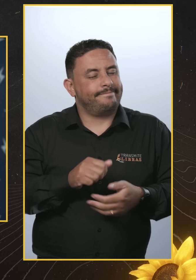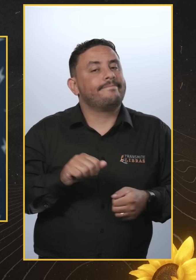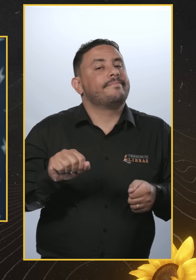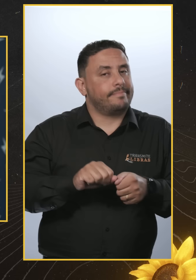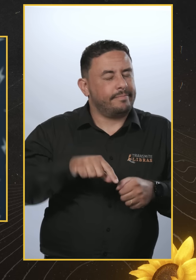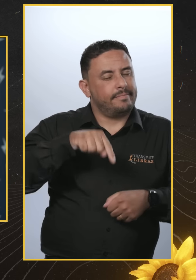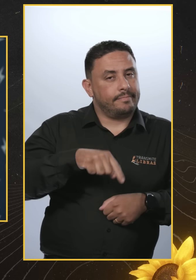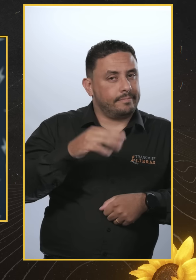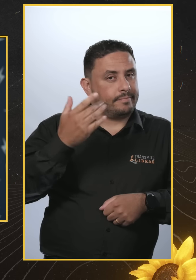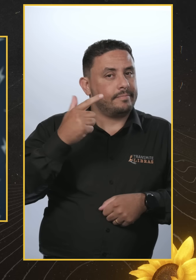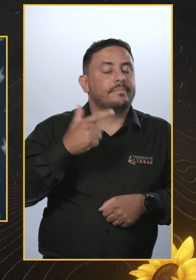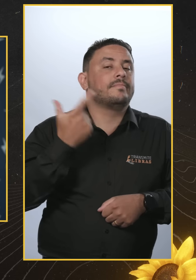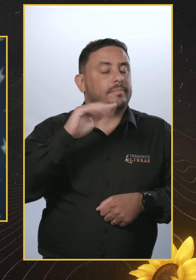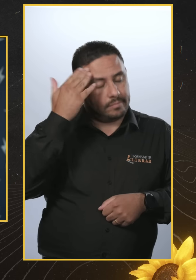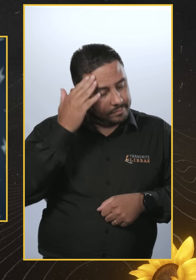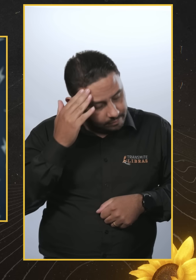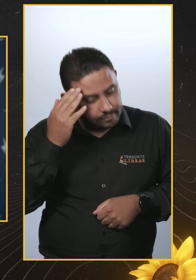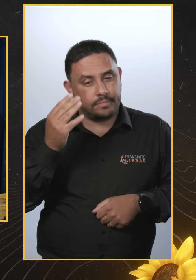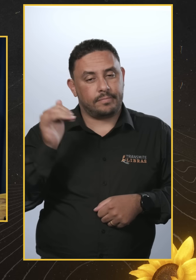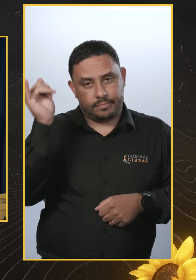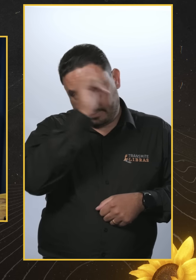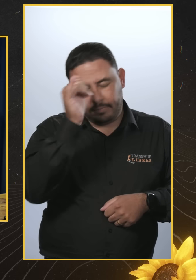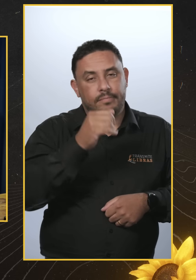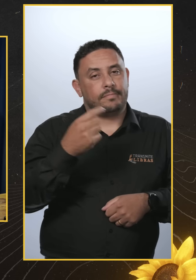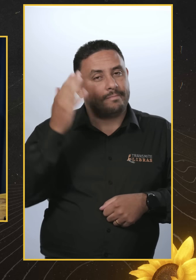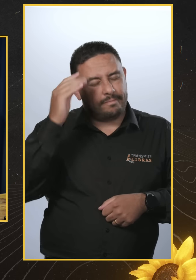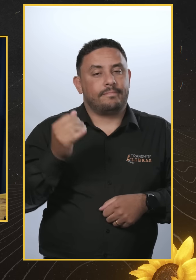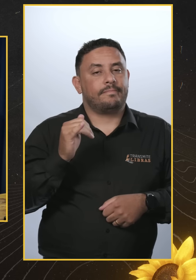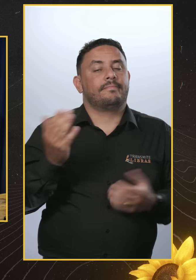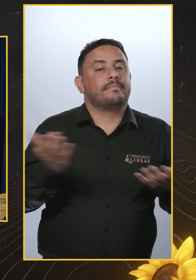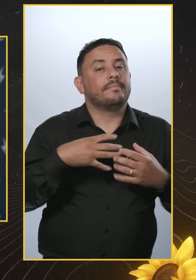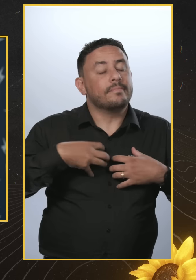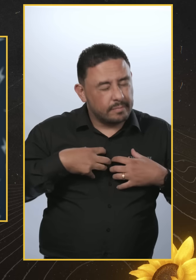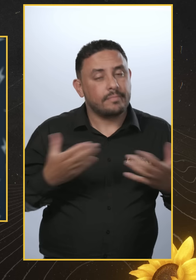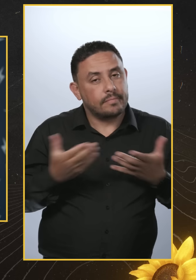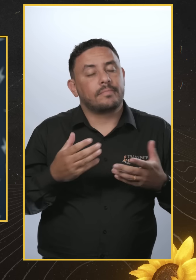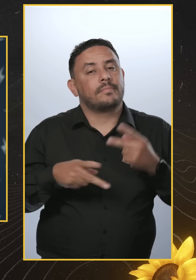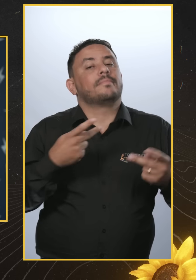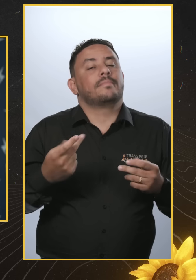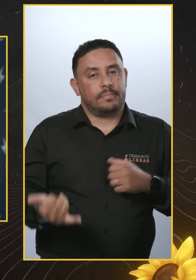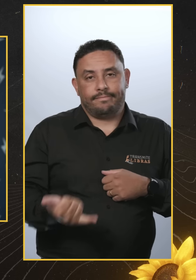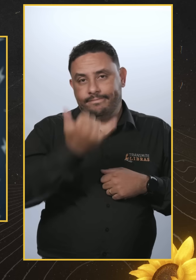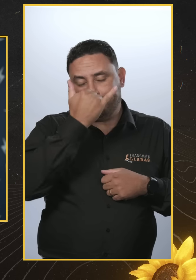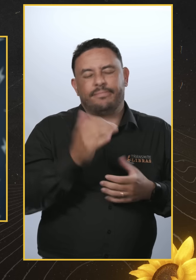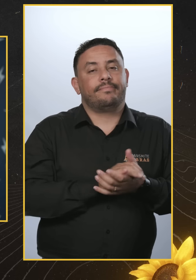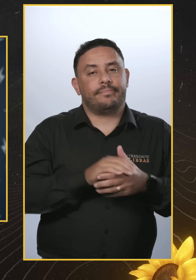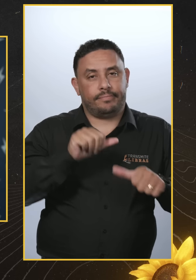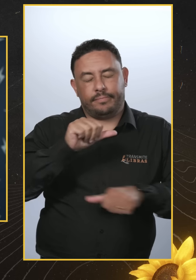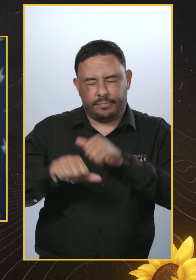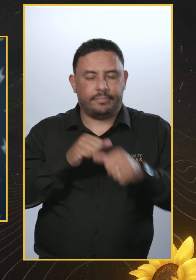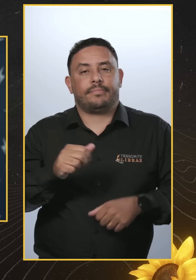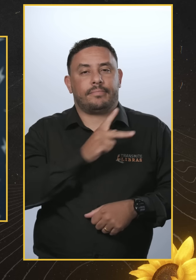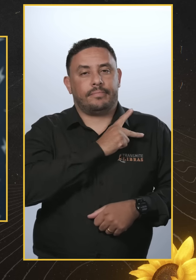fazendo porque ele não entende a economia e pois um idiota para mexer com a economia mas isso as pessoas não sentem agora sente porque vai começar a ferrar agora vai trocar o o presidente do Banco